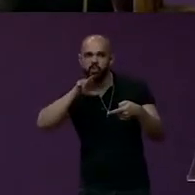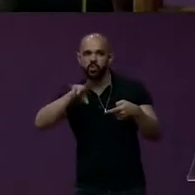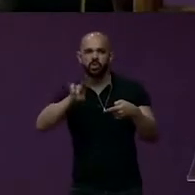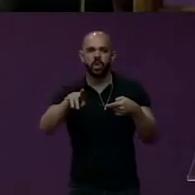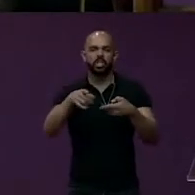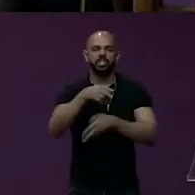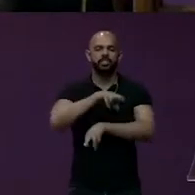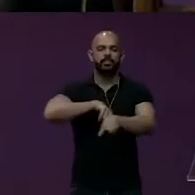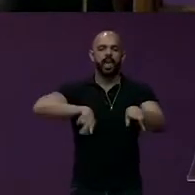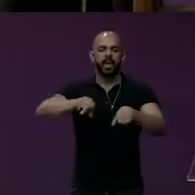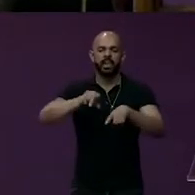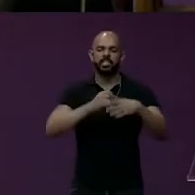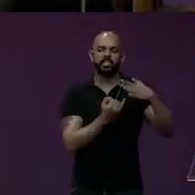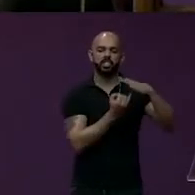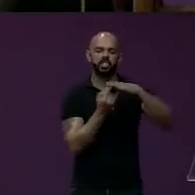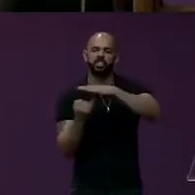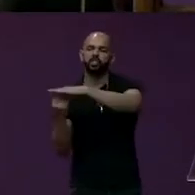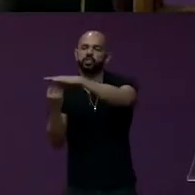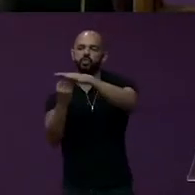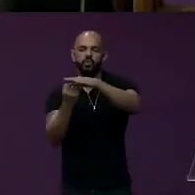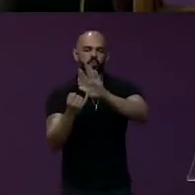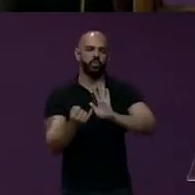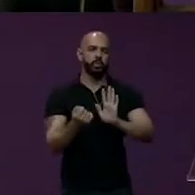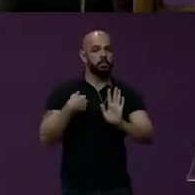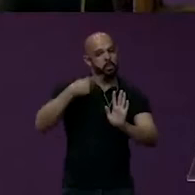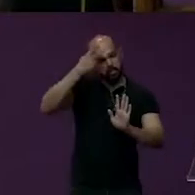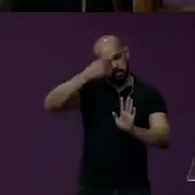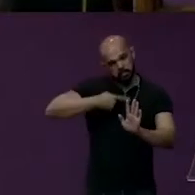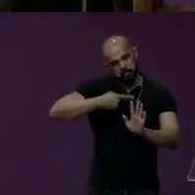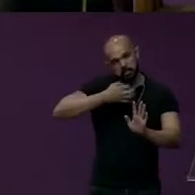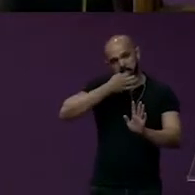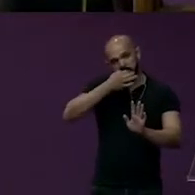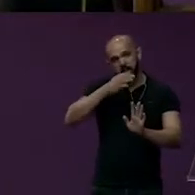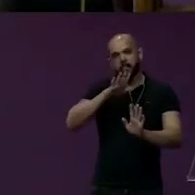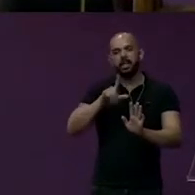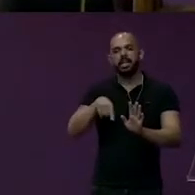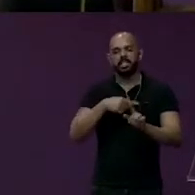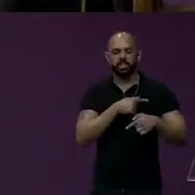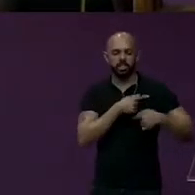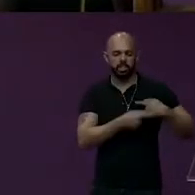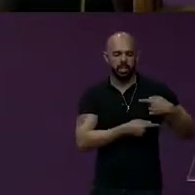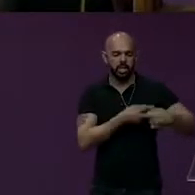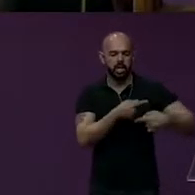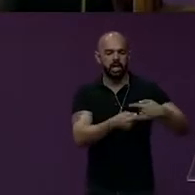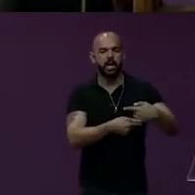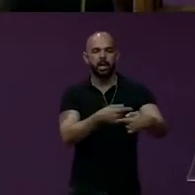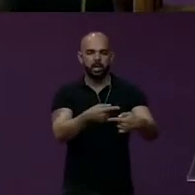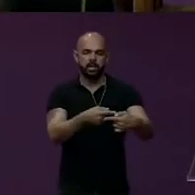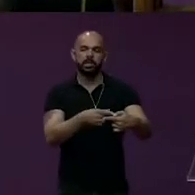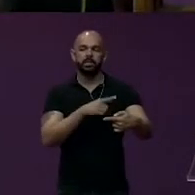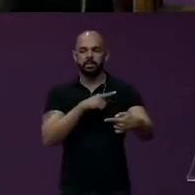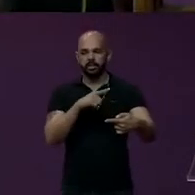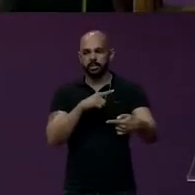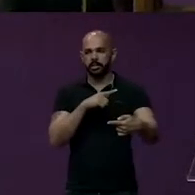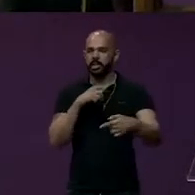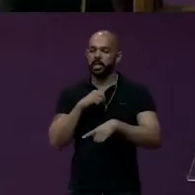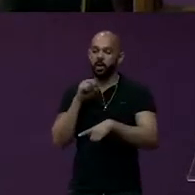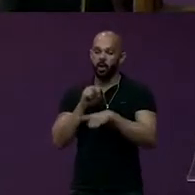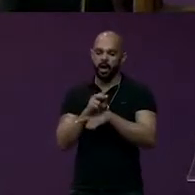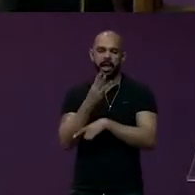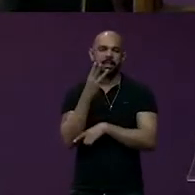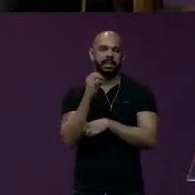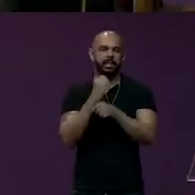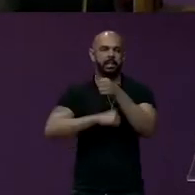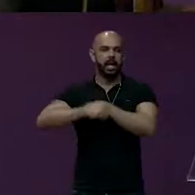dos diferentes institutos, hoje, é uma avaliação que eu faço, mas é o desafio geracional. Né, nós temos, e eu entrei aqui há